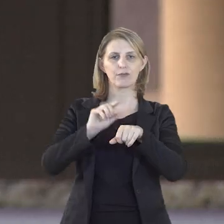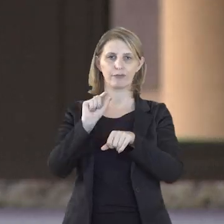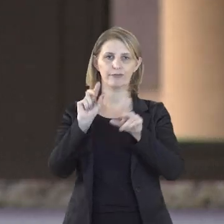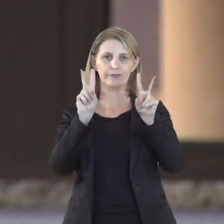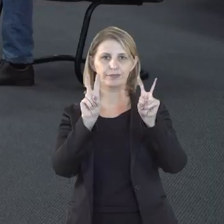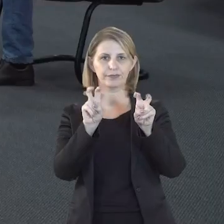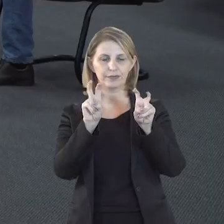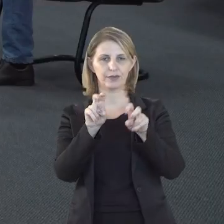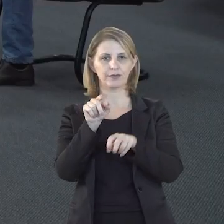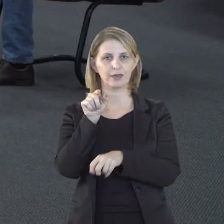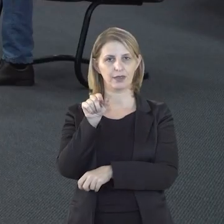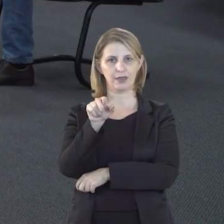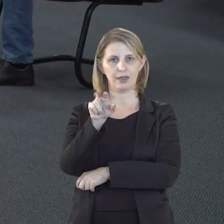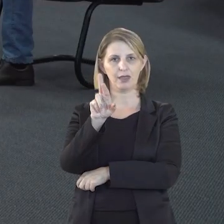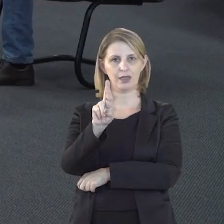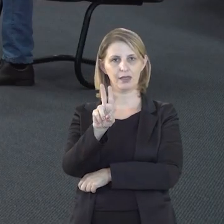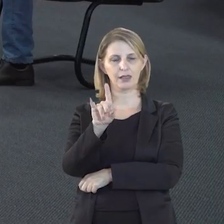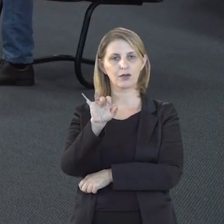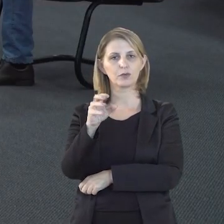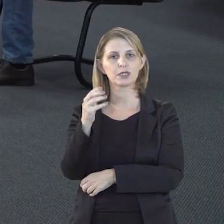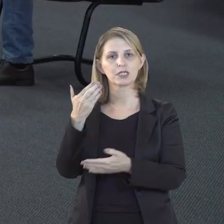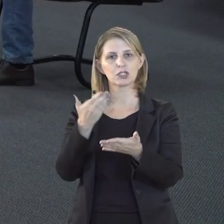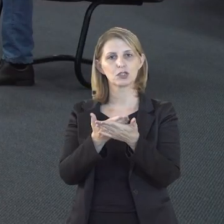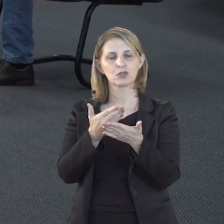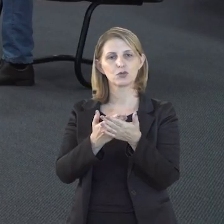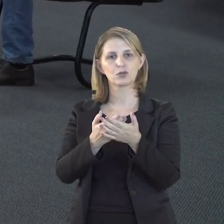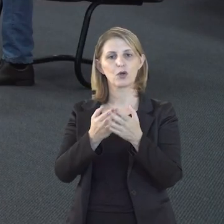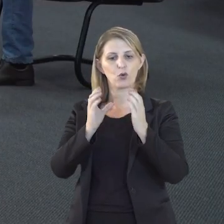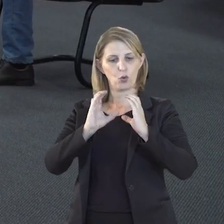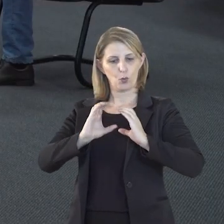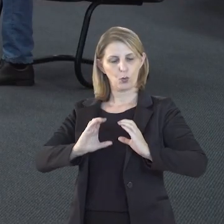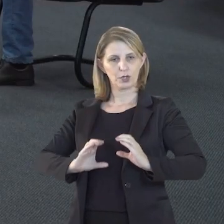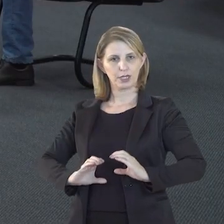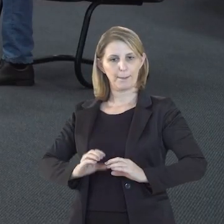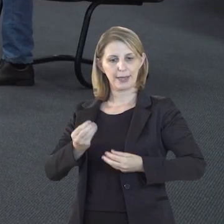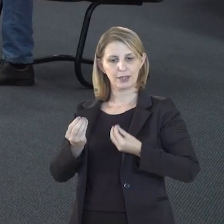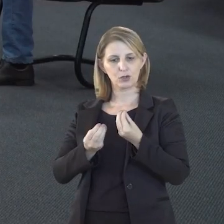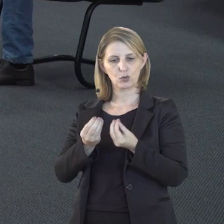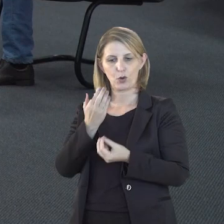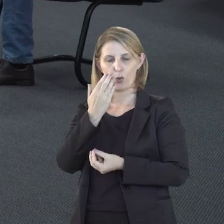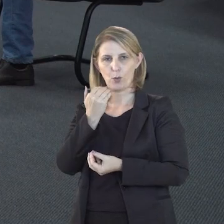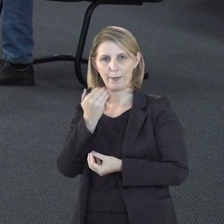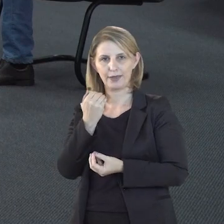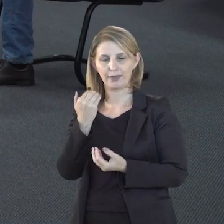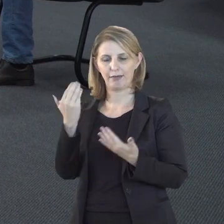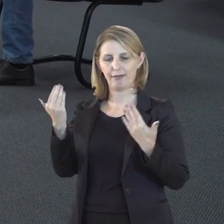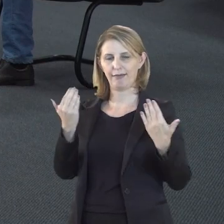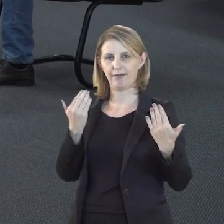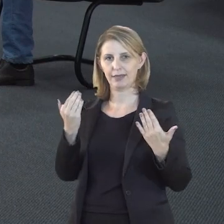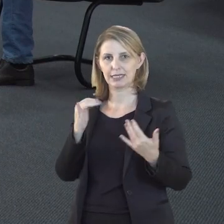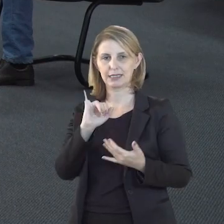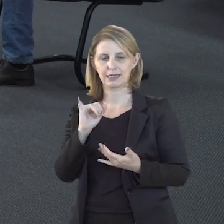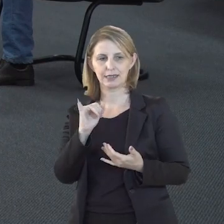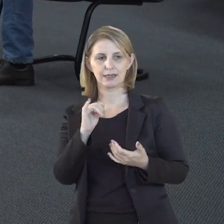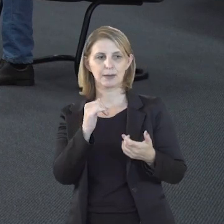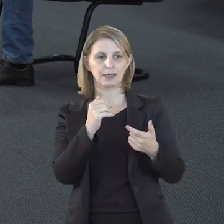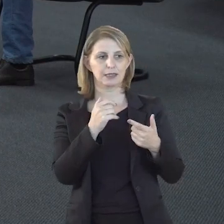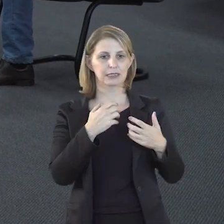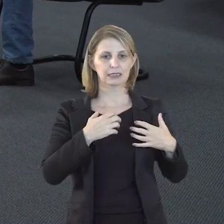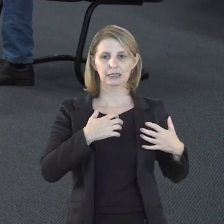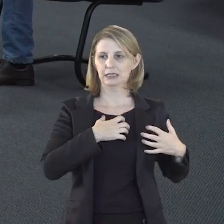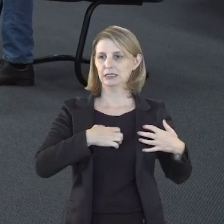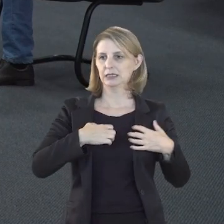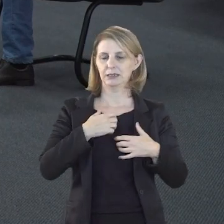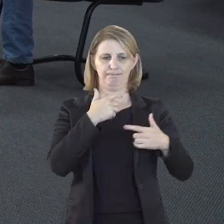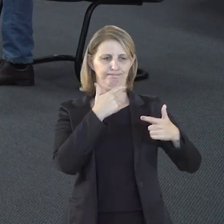para a gente conversar um pouquinho sobre isso, né, Rúbia? A Rúbia estuda bastante essa questão comportamental e a relação que a gente tem